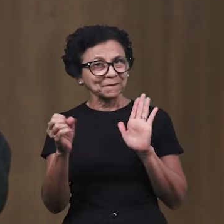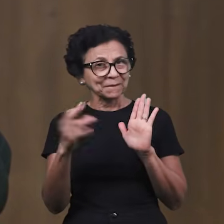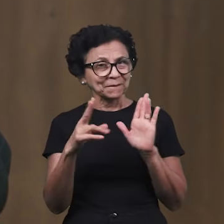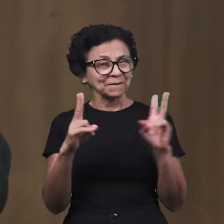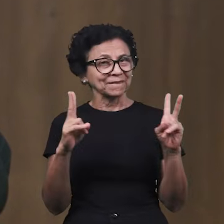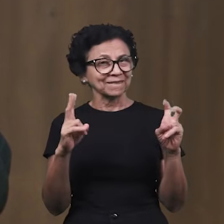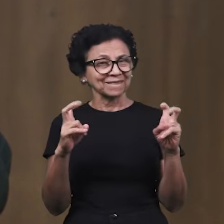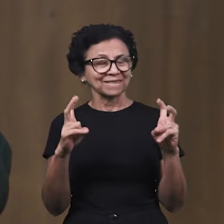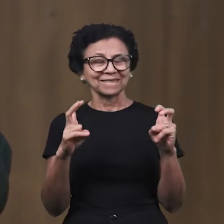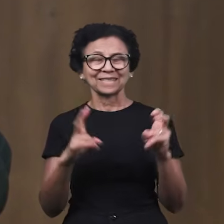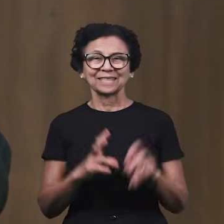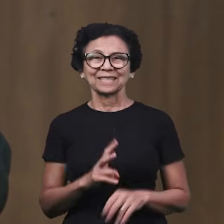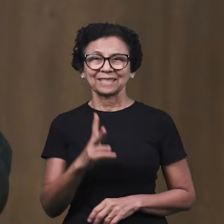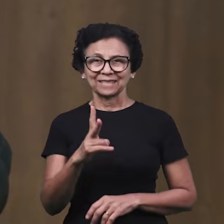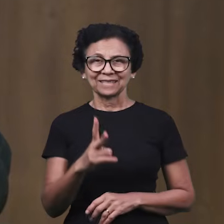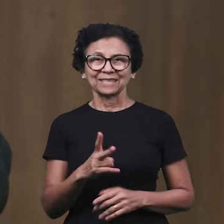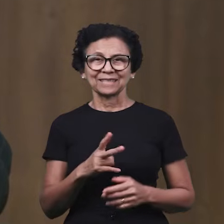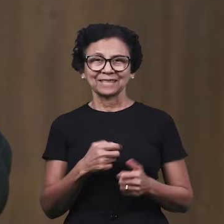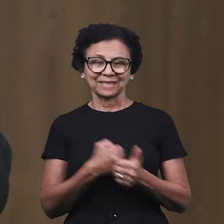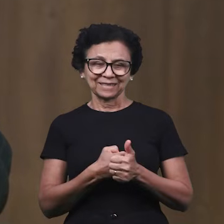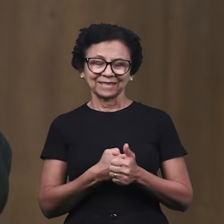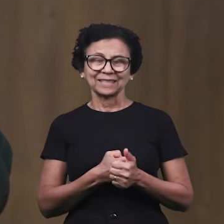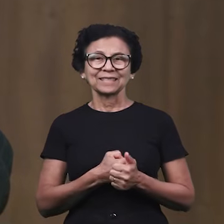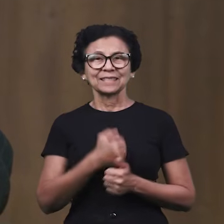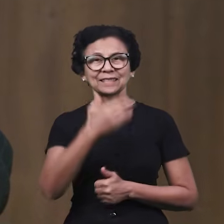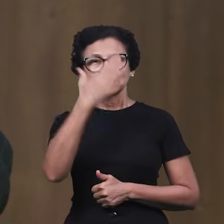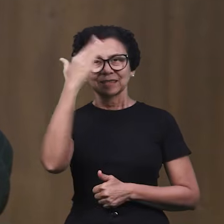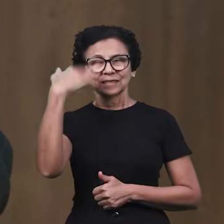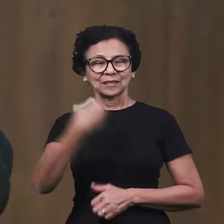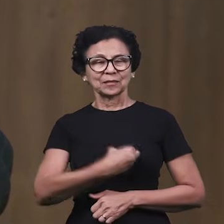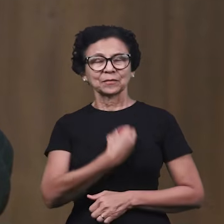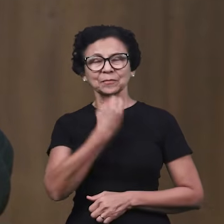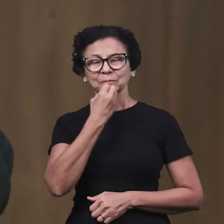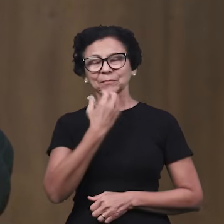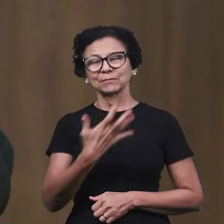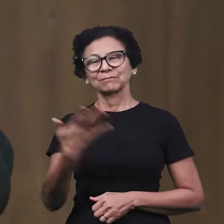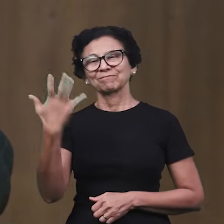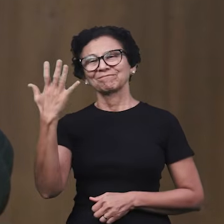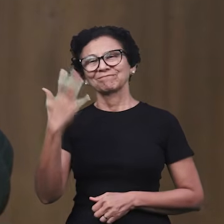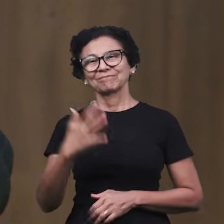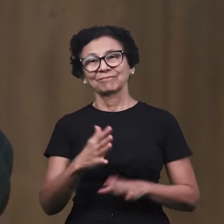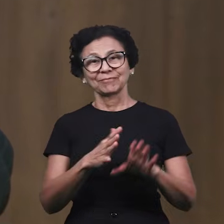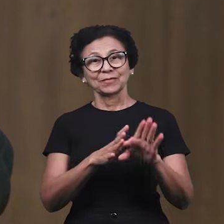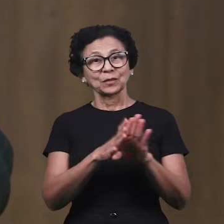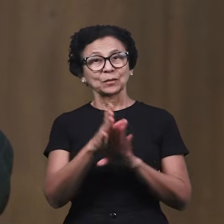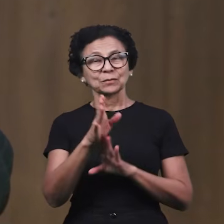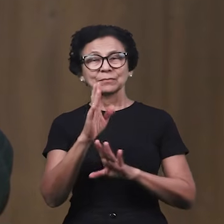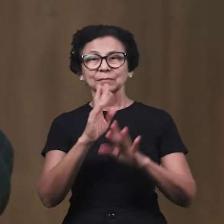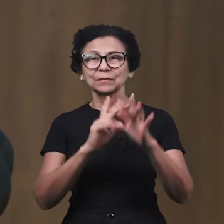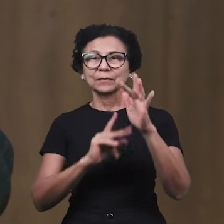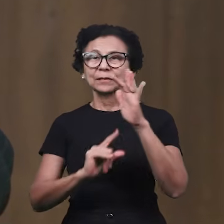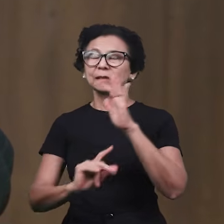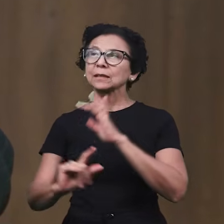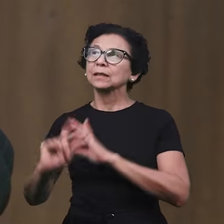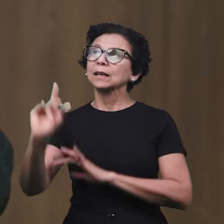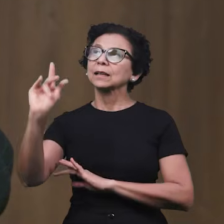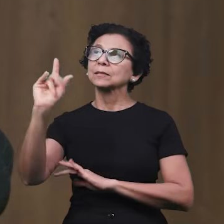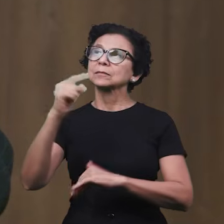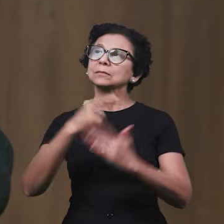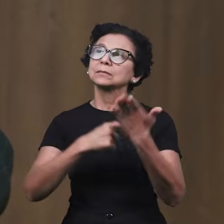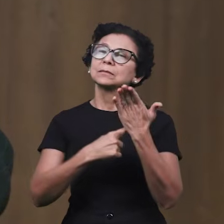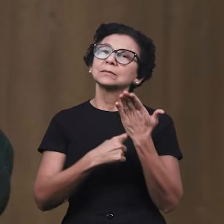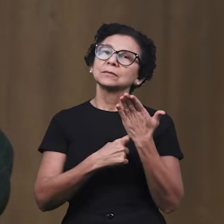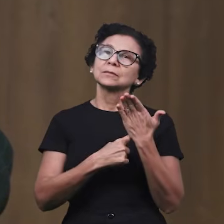trazer novos temas. Esteja conosco. Sabedoria para viver bem. Conselhos